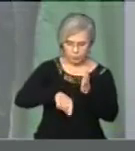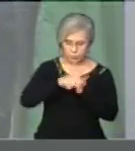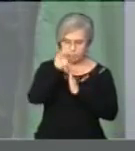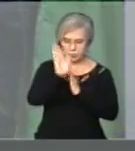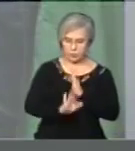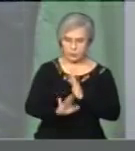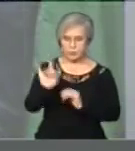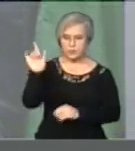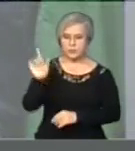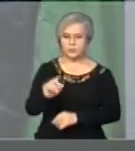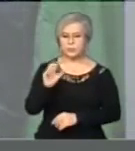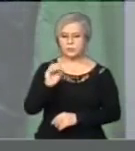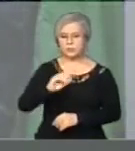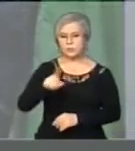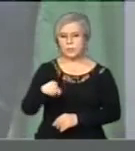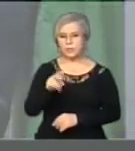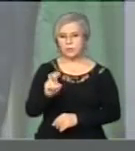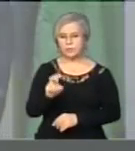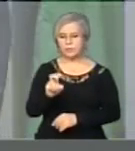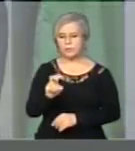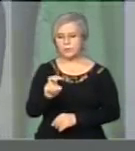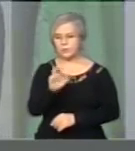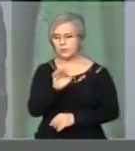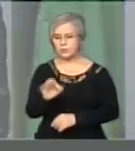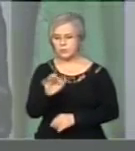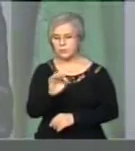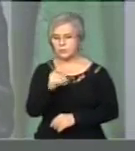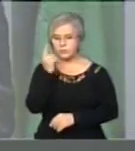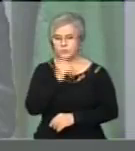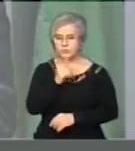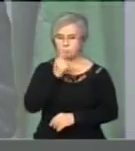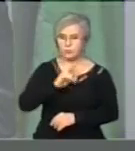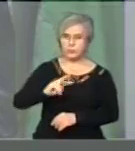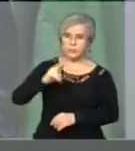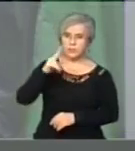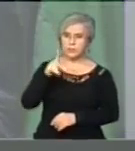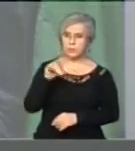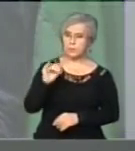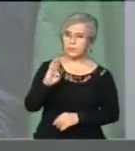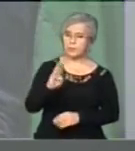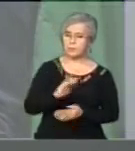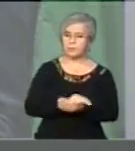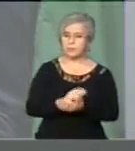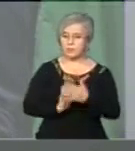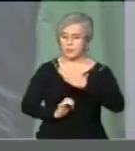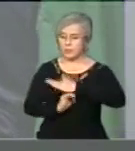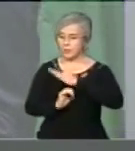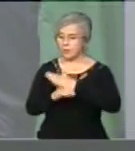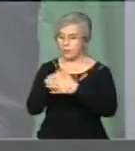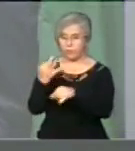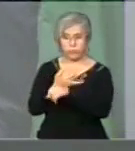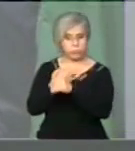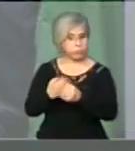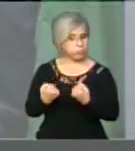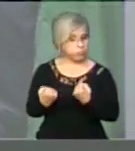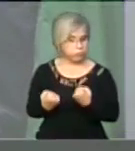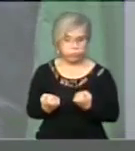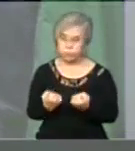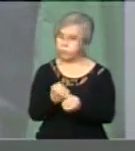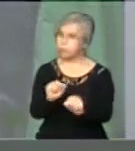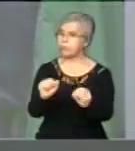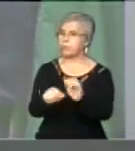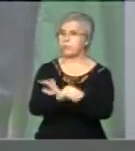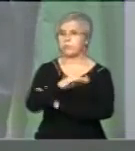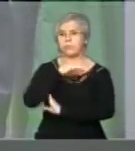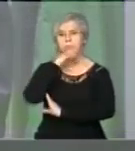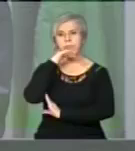diminui 0,5 a capacidade de se aumentar o PIB. Os empresários não aguentam mais a burocracia e os altos